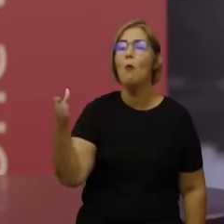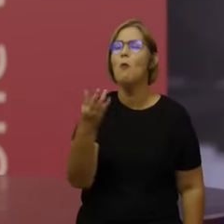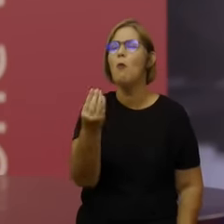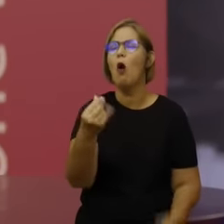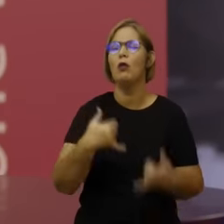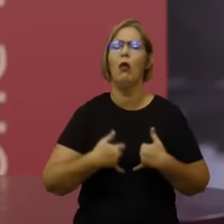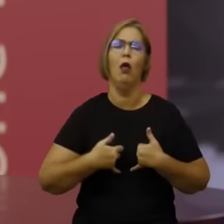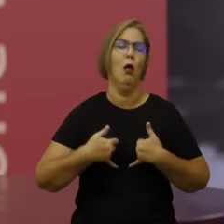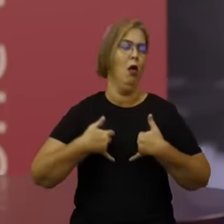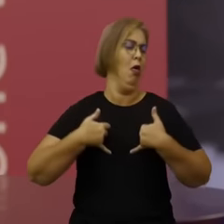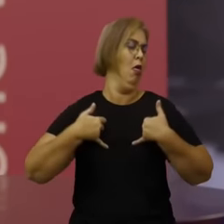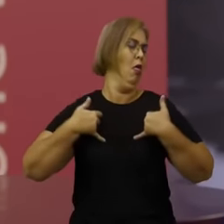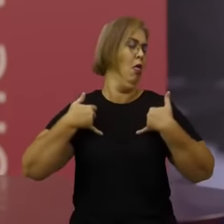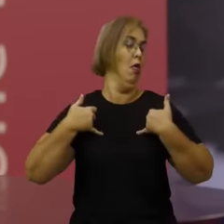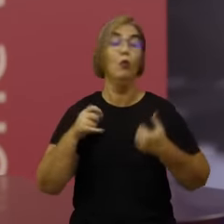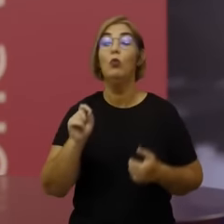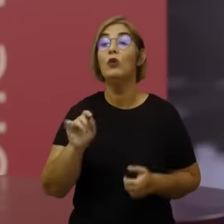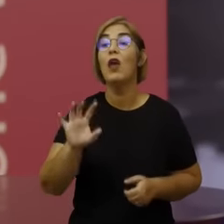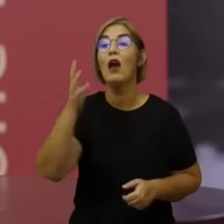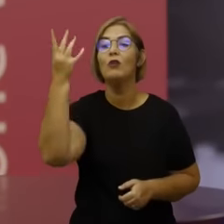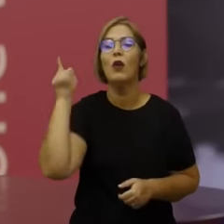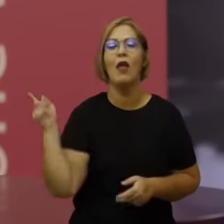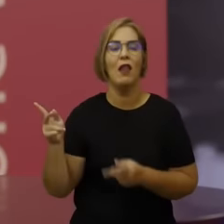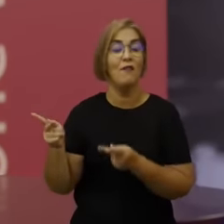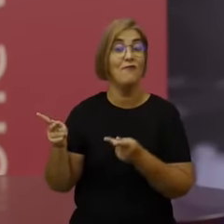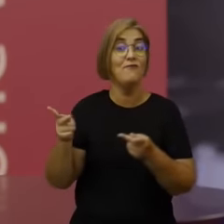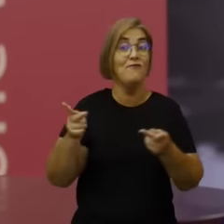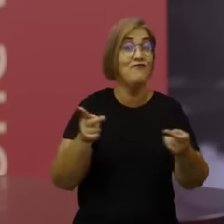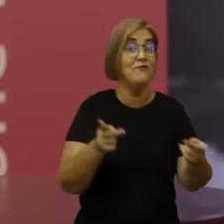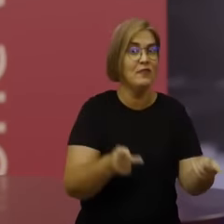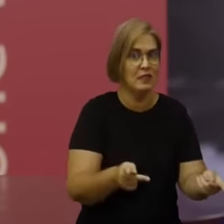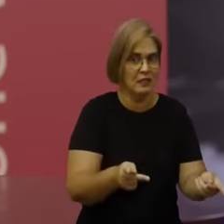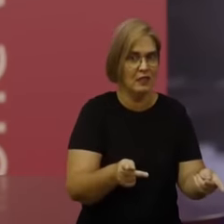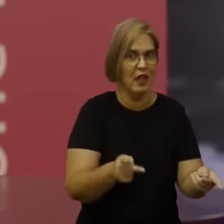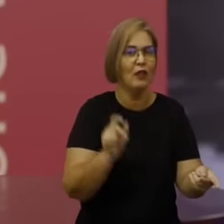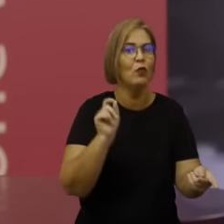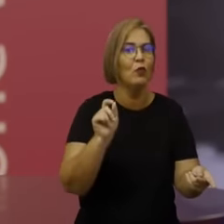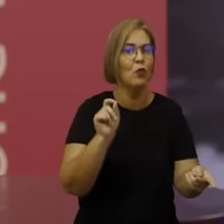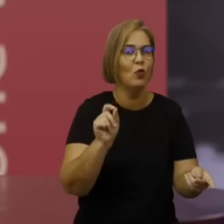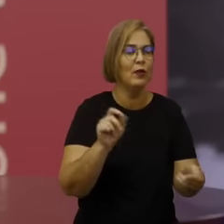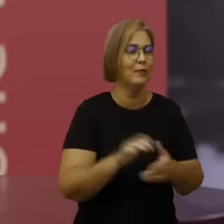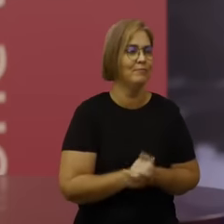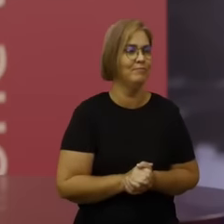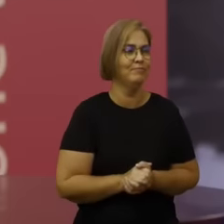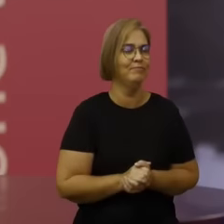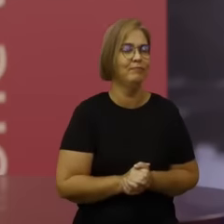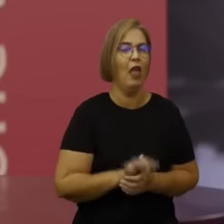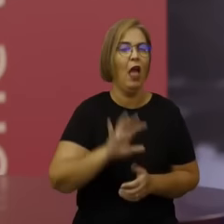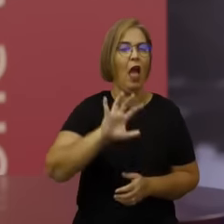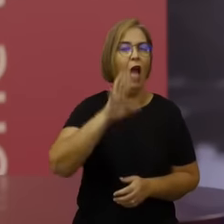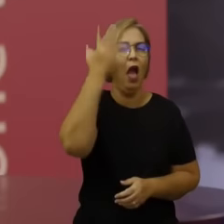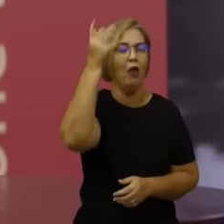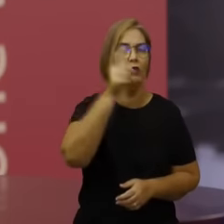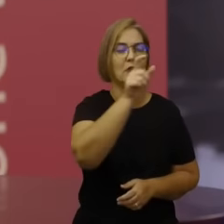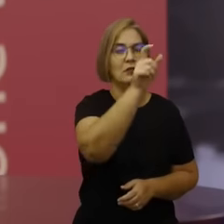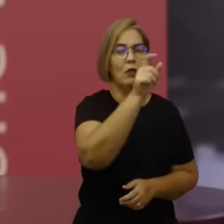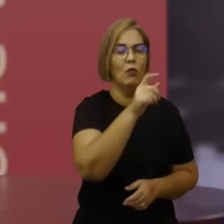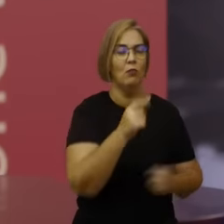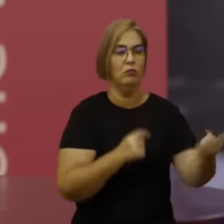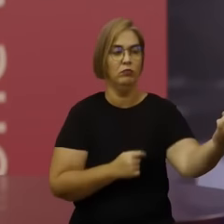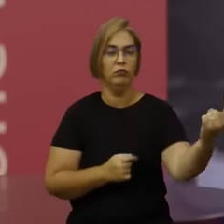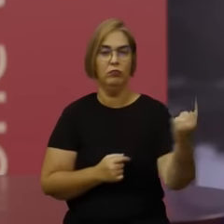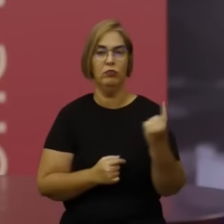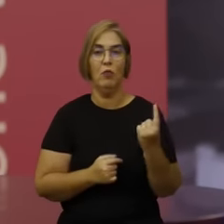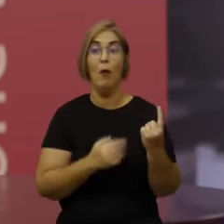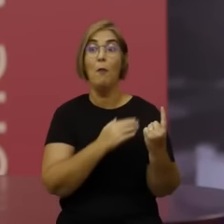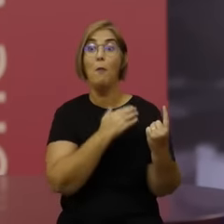visitado eh pela morte, só que ele